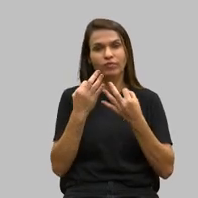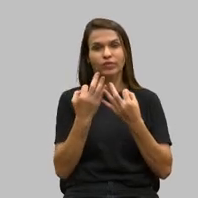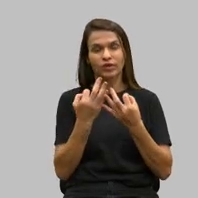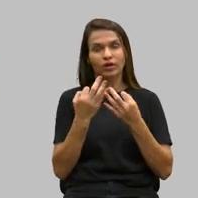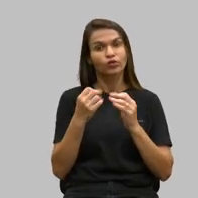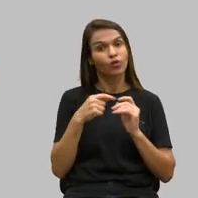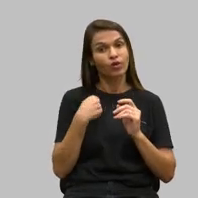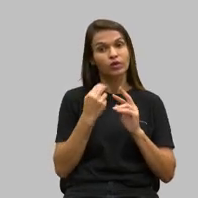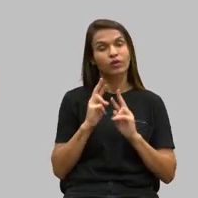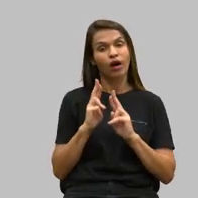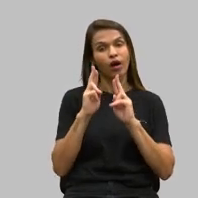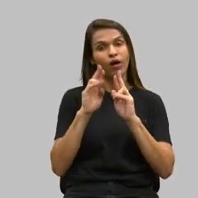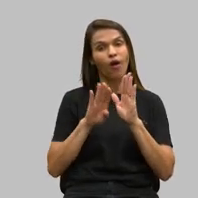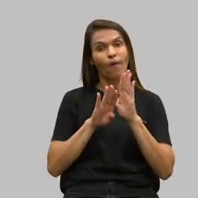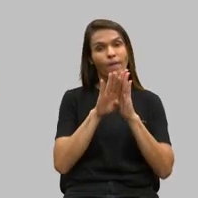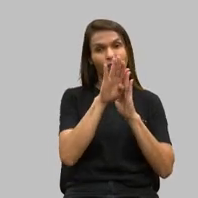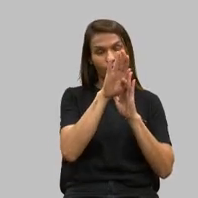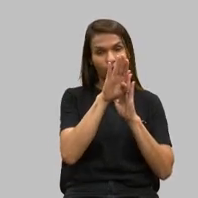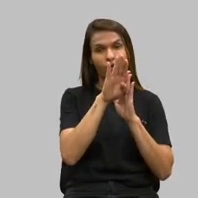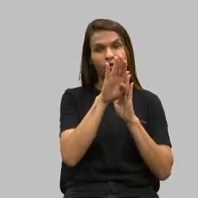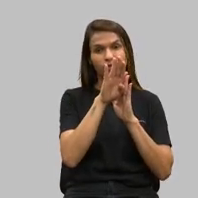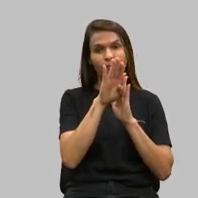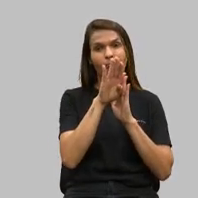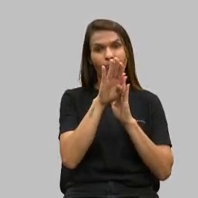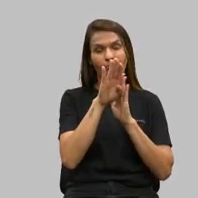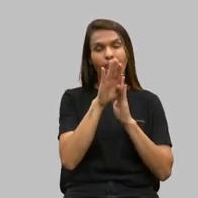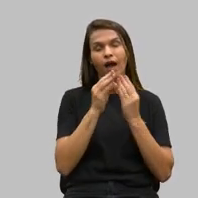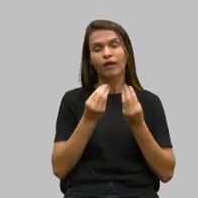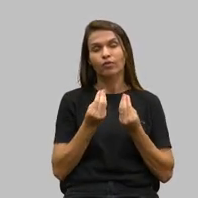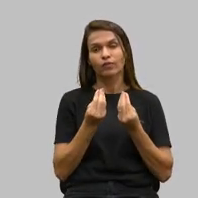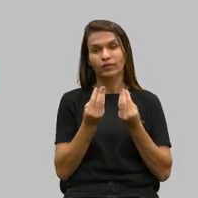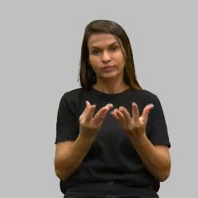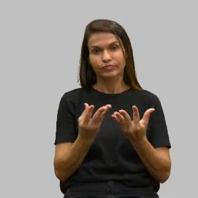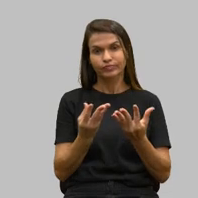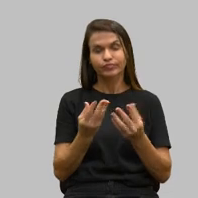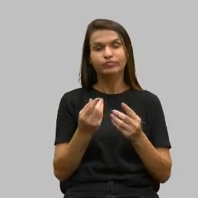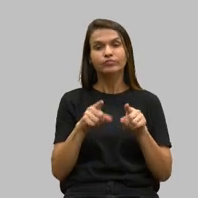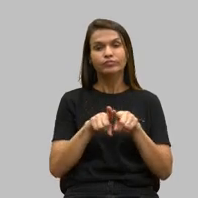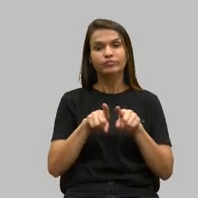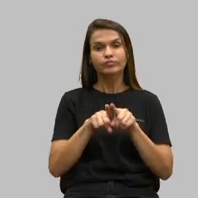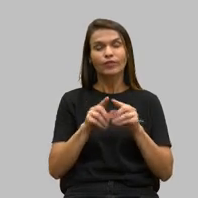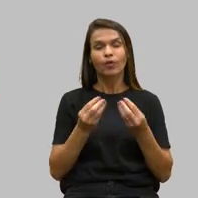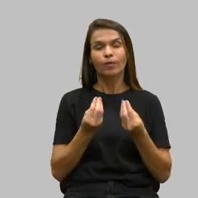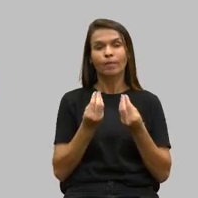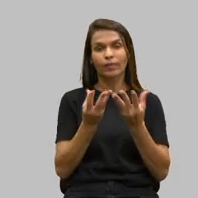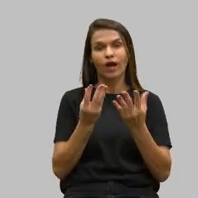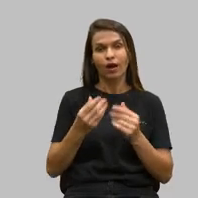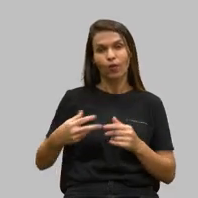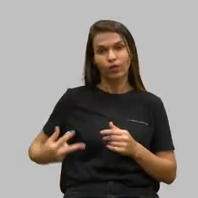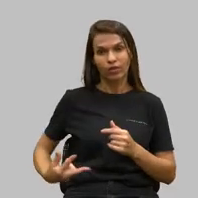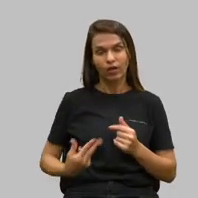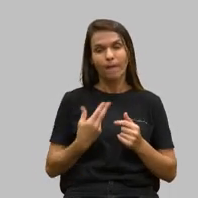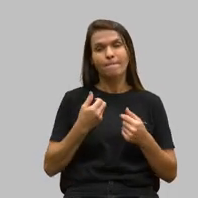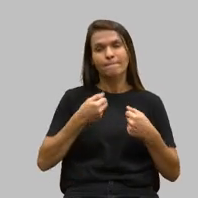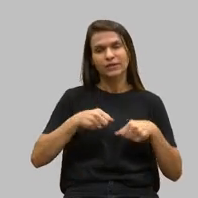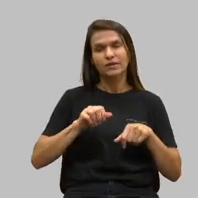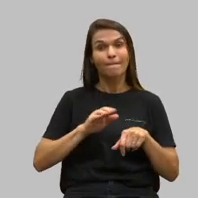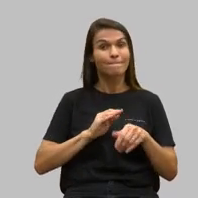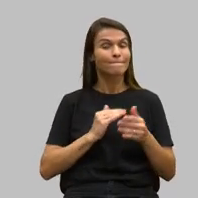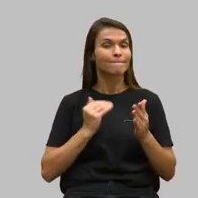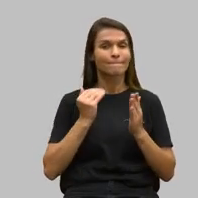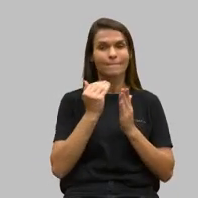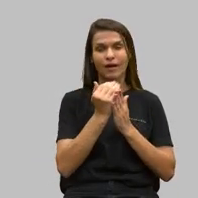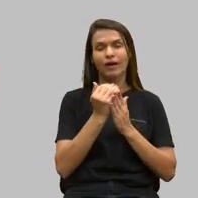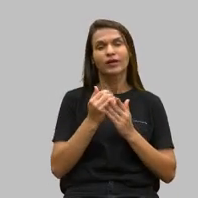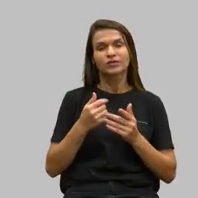expectativa de aumentar a doação e aumentar o transplante, porque a gente precisa de mais órgãos hoje para